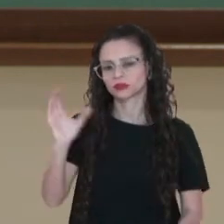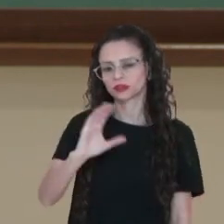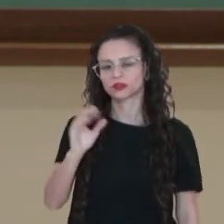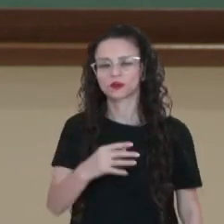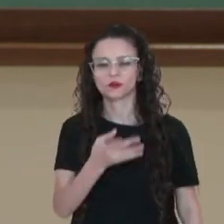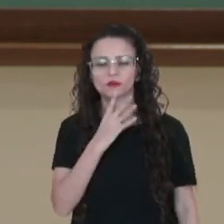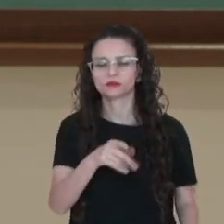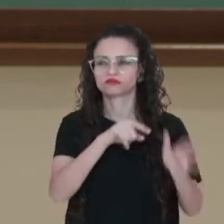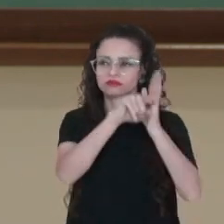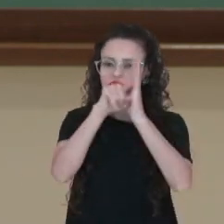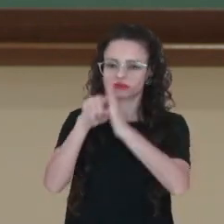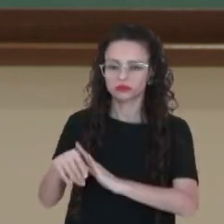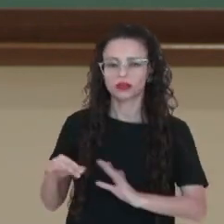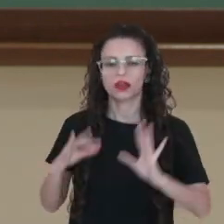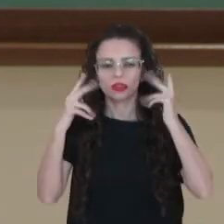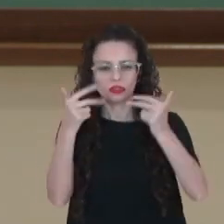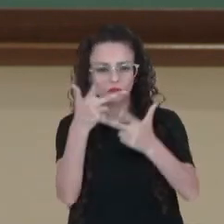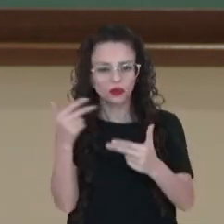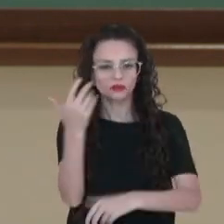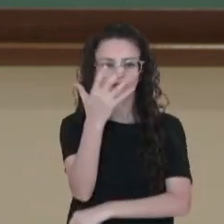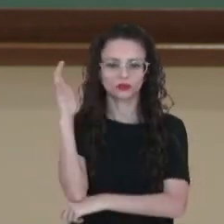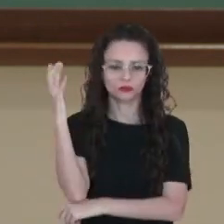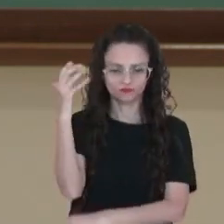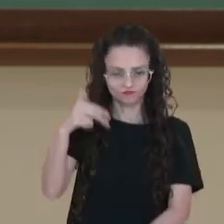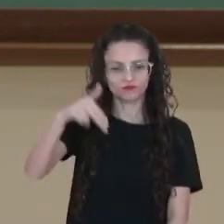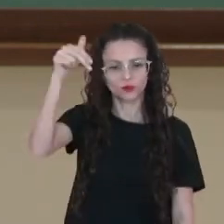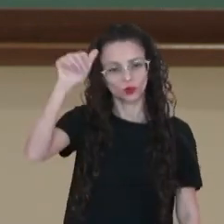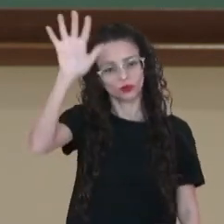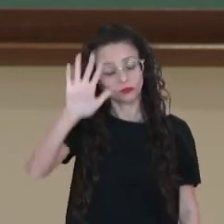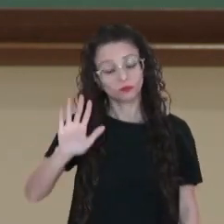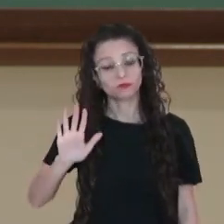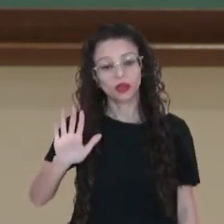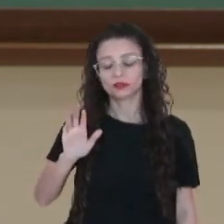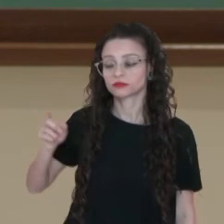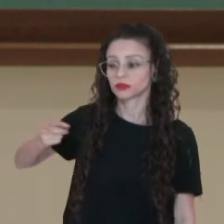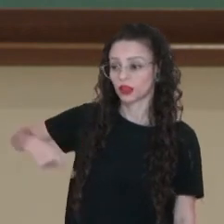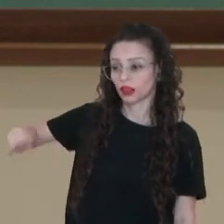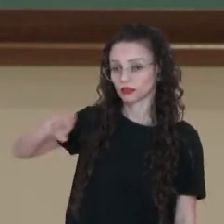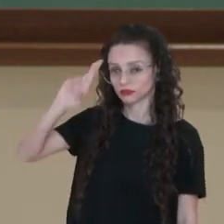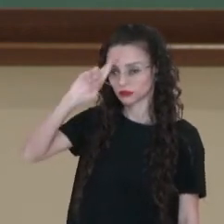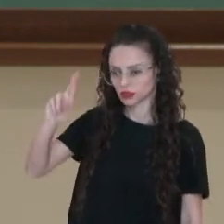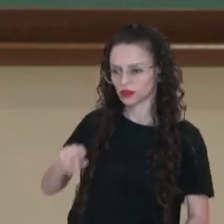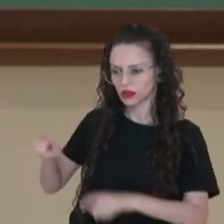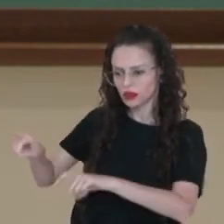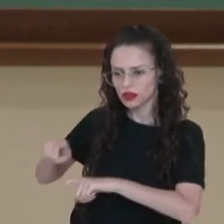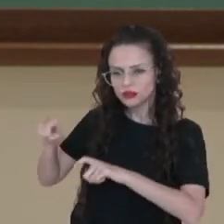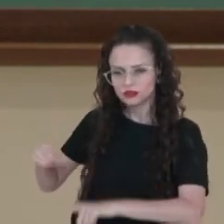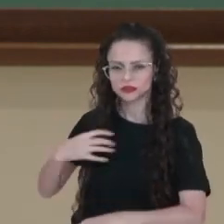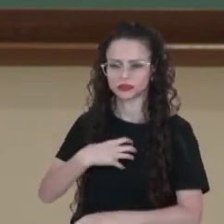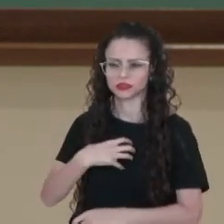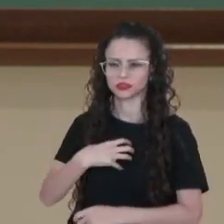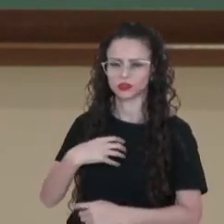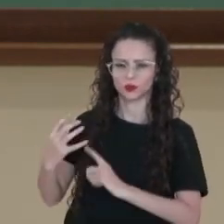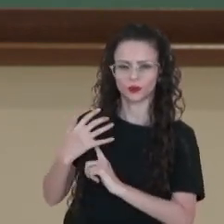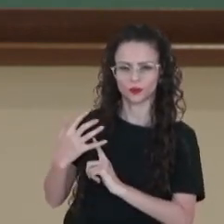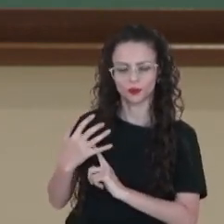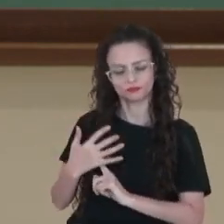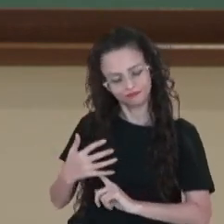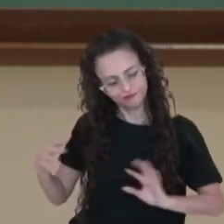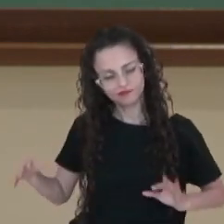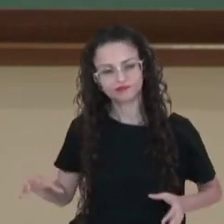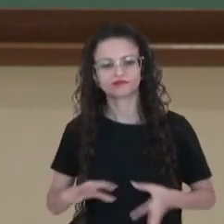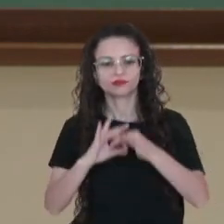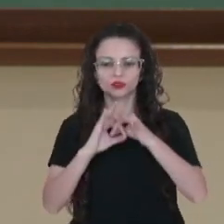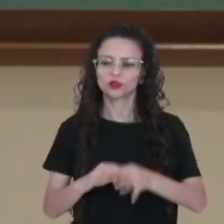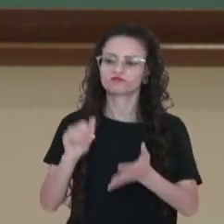a flora do Nordeste, e quando os senhores de engenho se sentiram ameaçados pelas cobranças, se juntaram